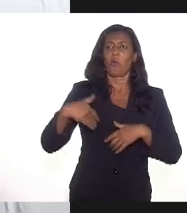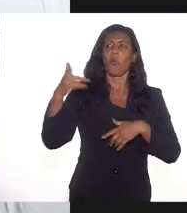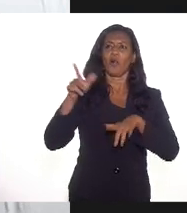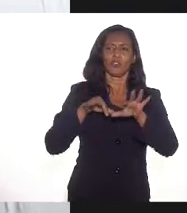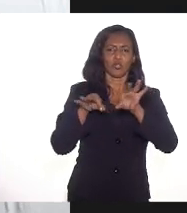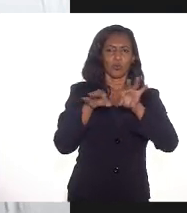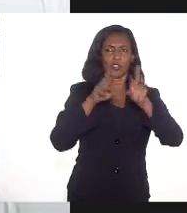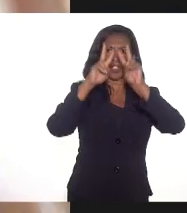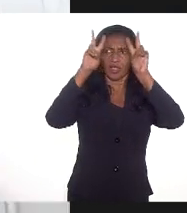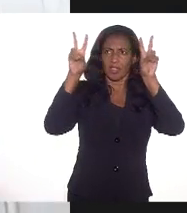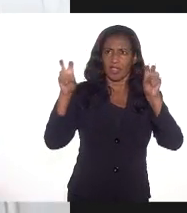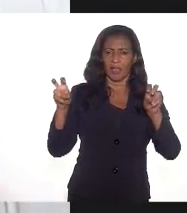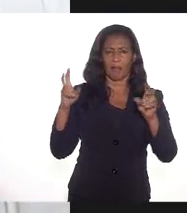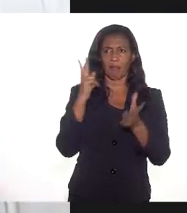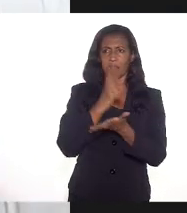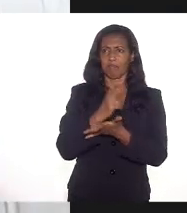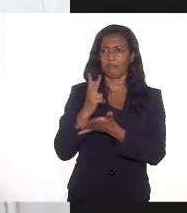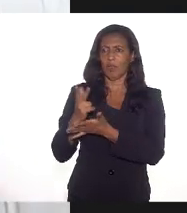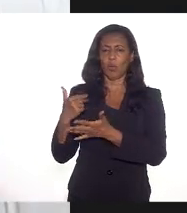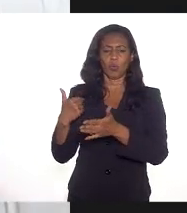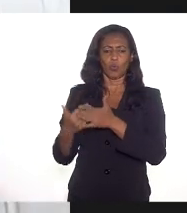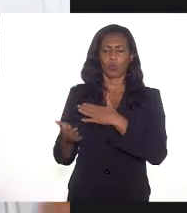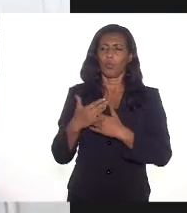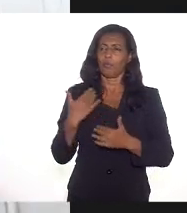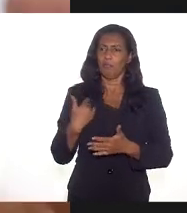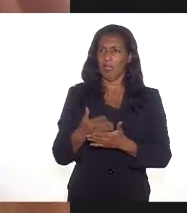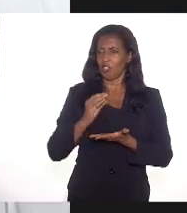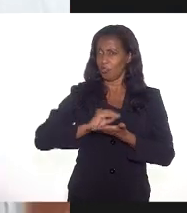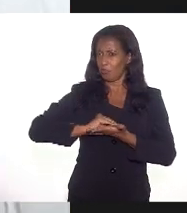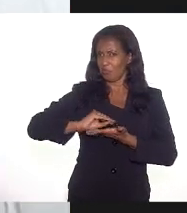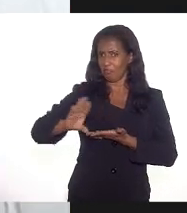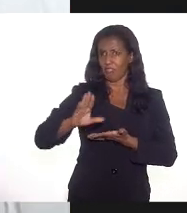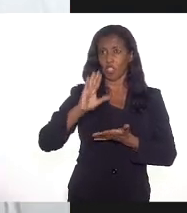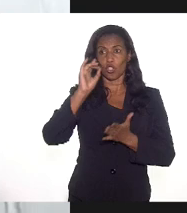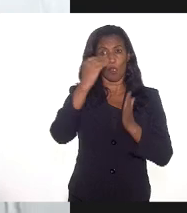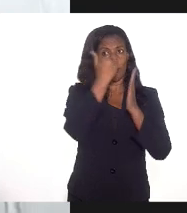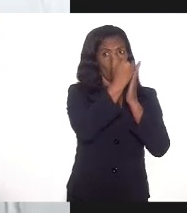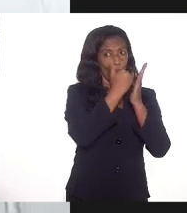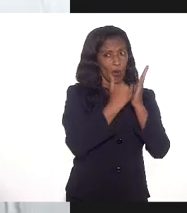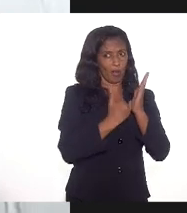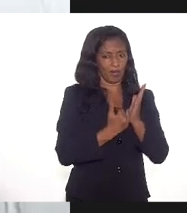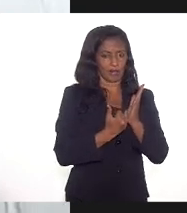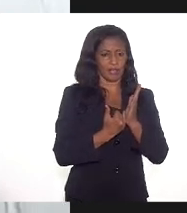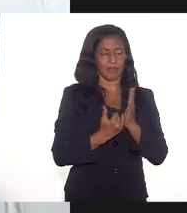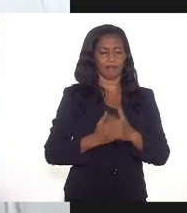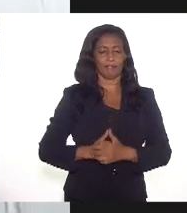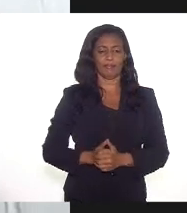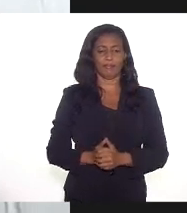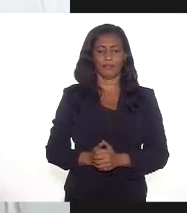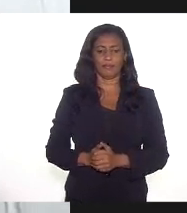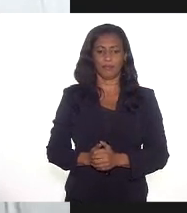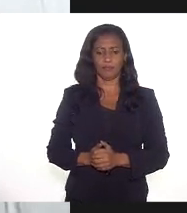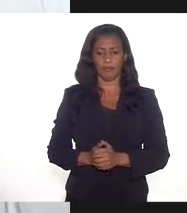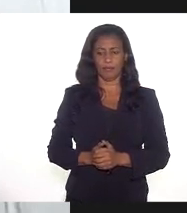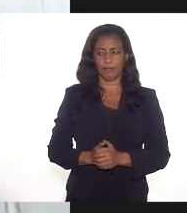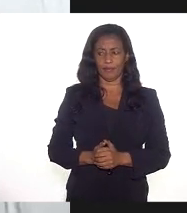tratando do mesmo tema, que tudo bem, a gente vai encaminhar isso. É só para a gente organizar a produção legislativa aqui da casa. Mas eu concordo também